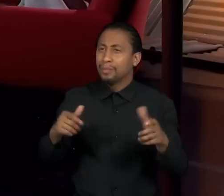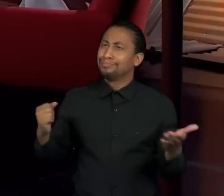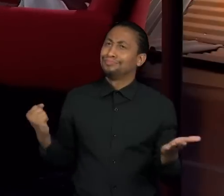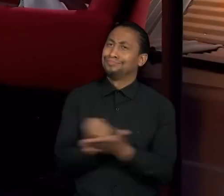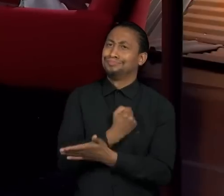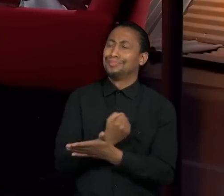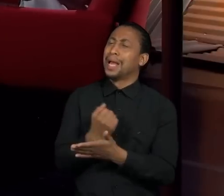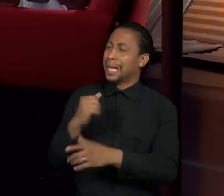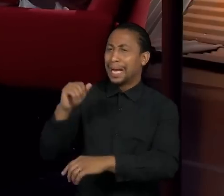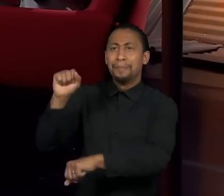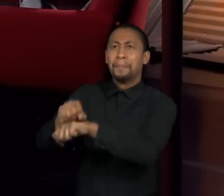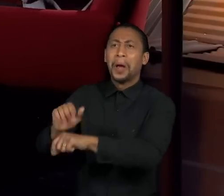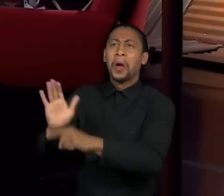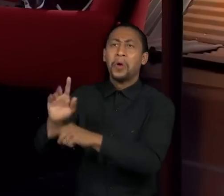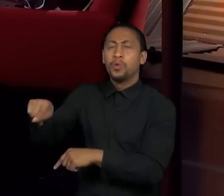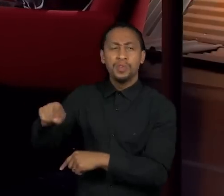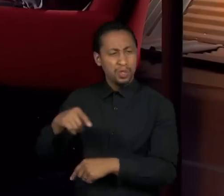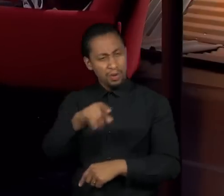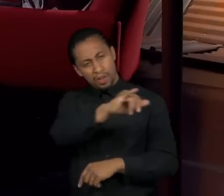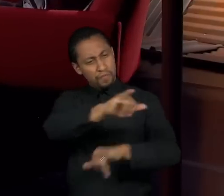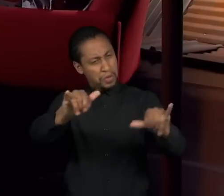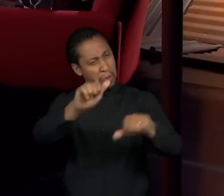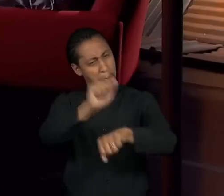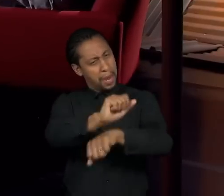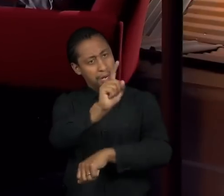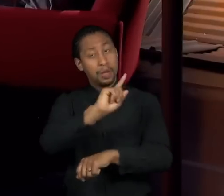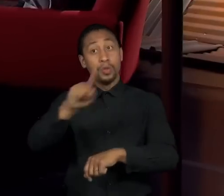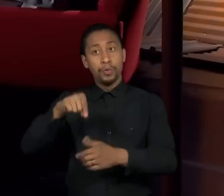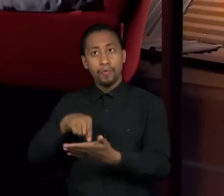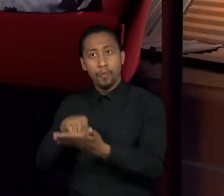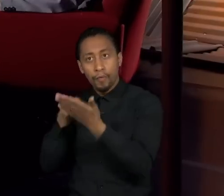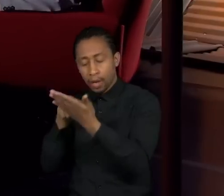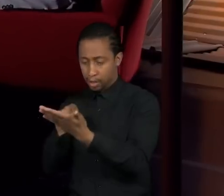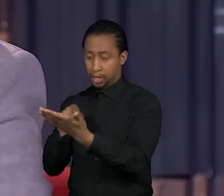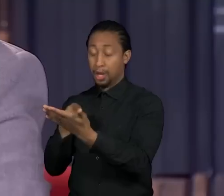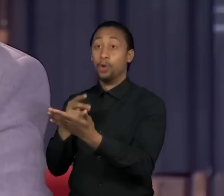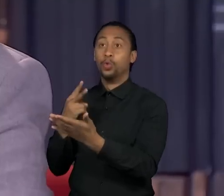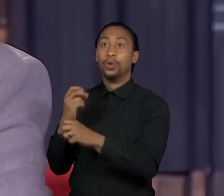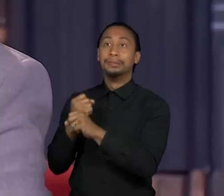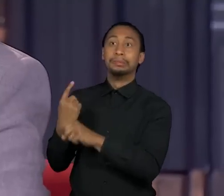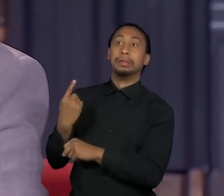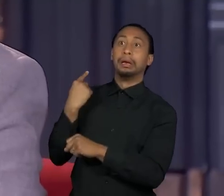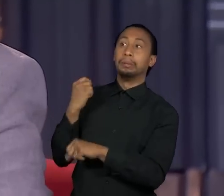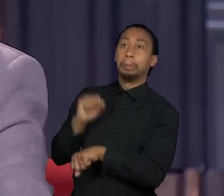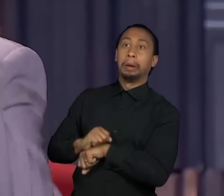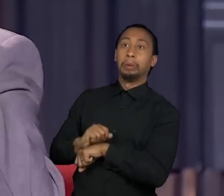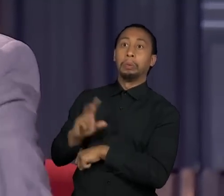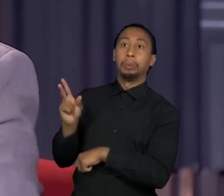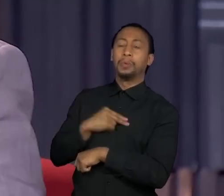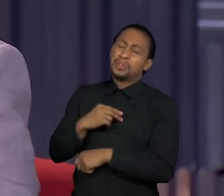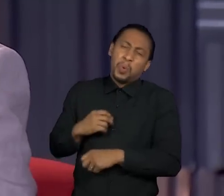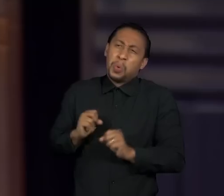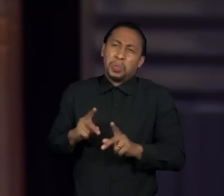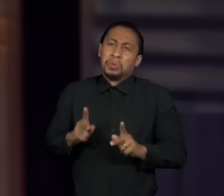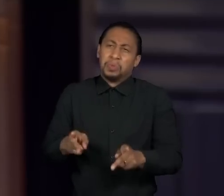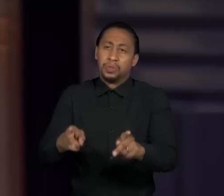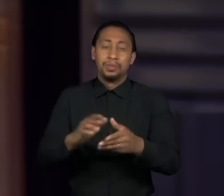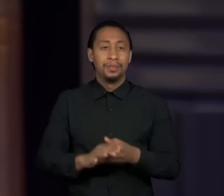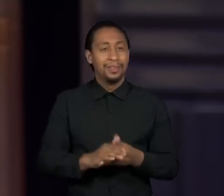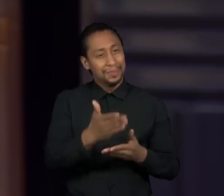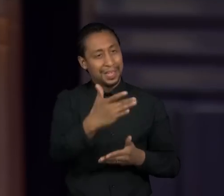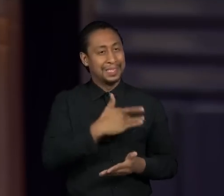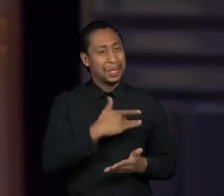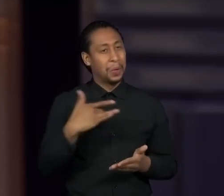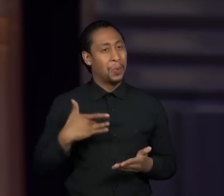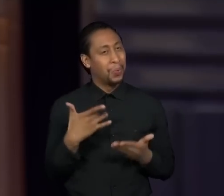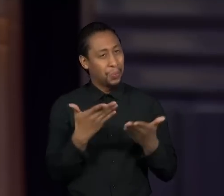de fazer tal vídeo. Aí eu falo, não parei não, aí quando eu vou olhar, tem 2 anos que eu não fiz mais um vídeo daquilo. E eu vou pra frente. Isso é saúde, o nome